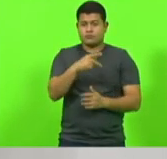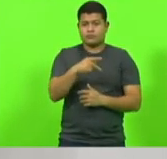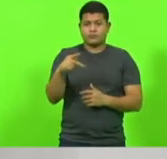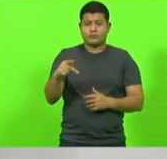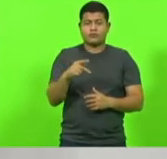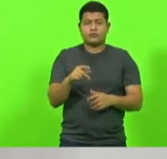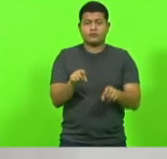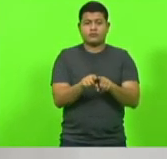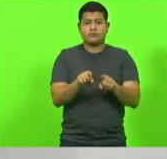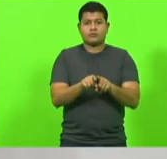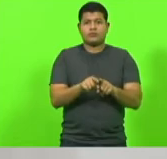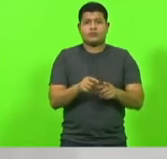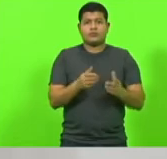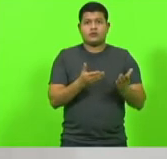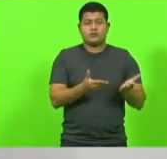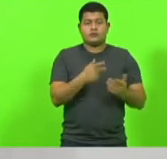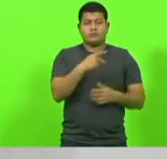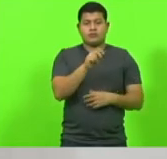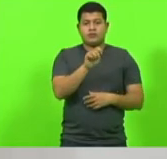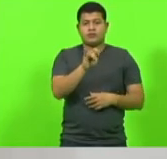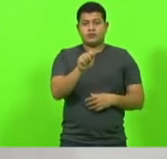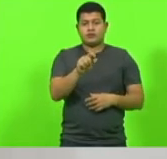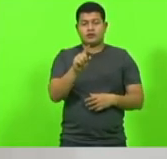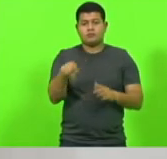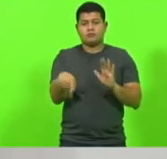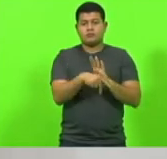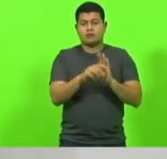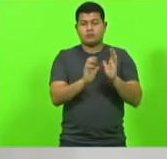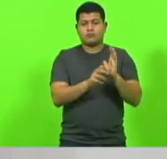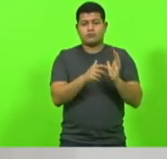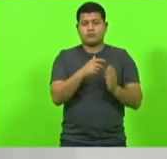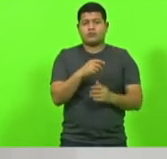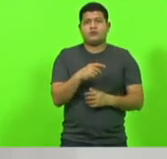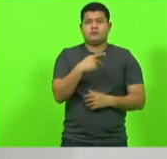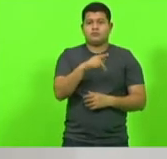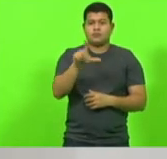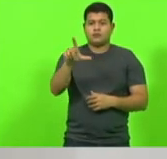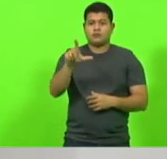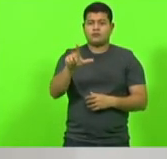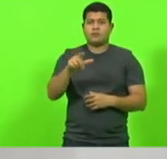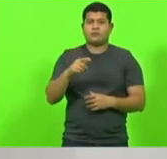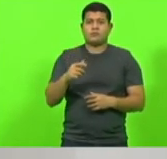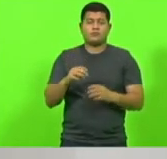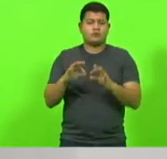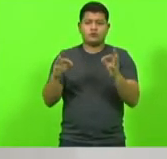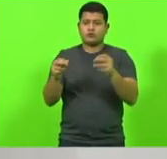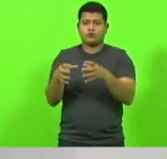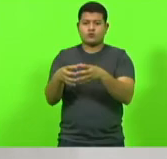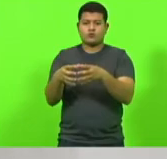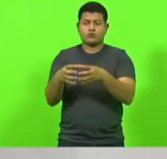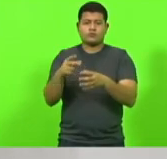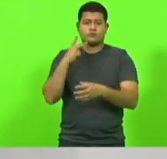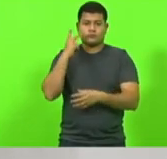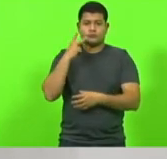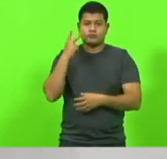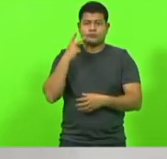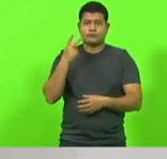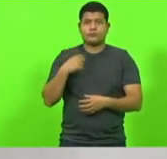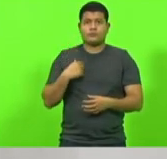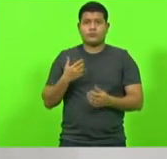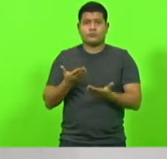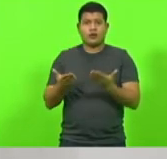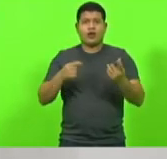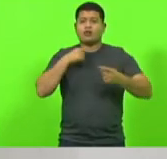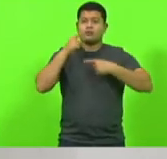PL, o Alcione Italian, a Cláudias e o Fernando Paiano. Então, para tirar qualquer dúvida